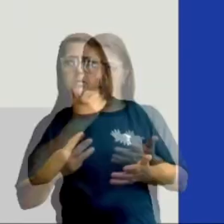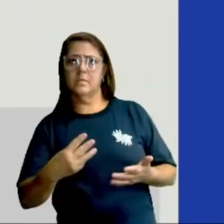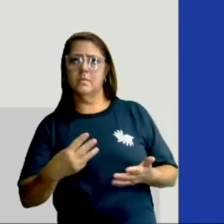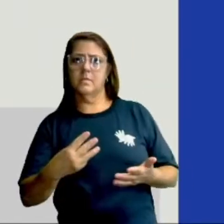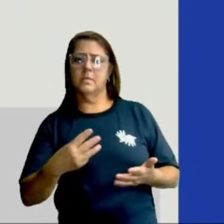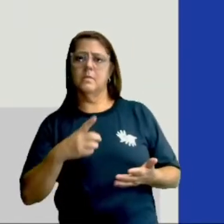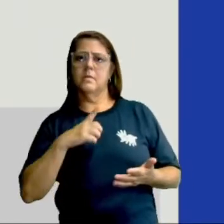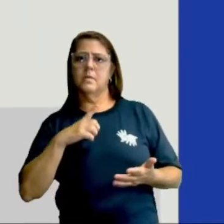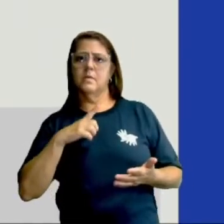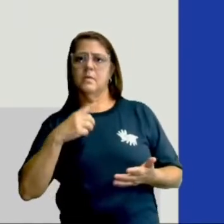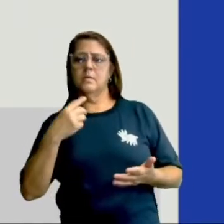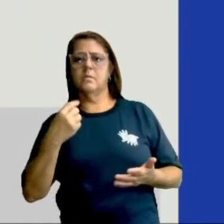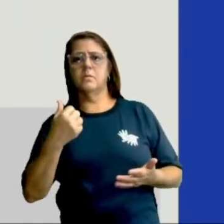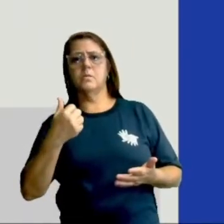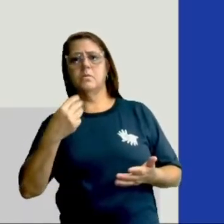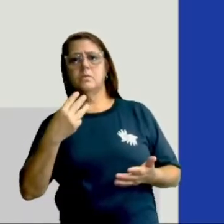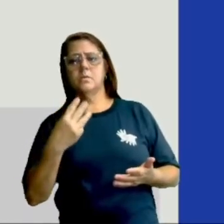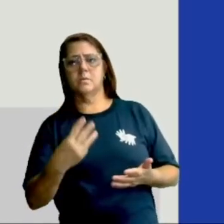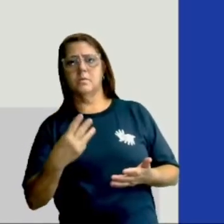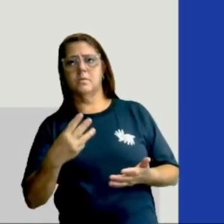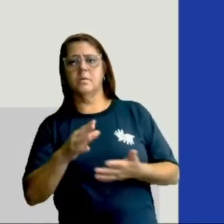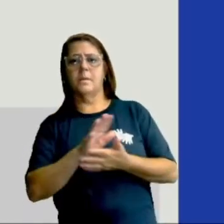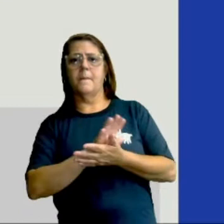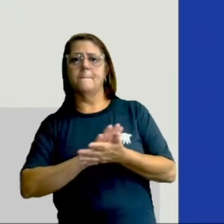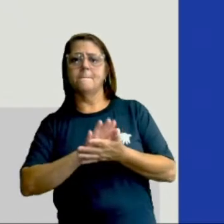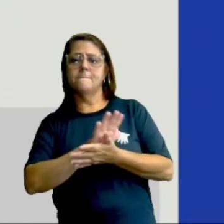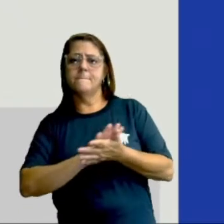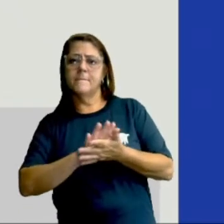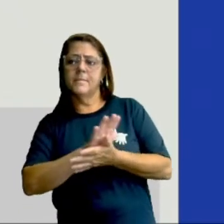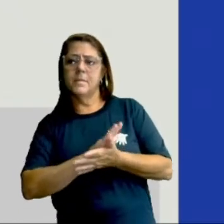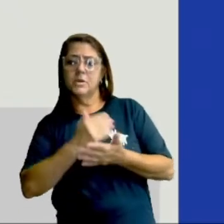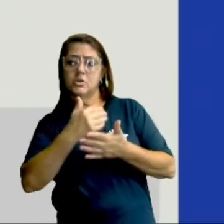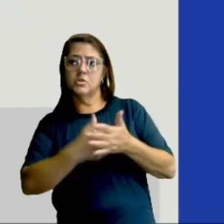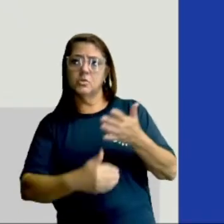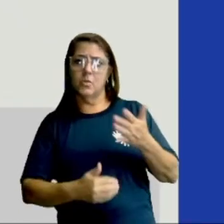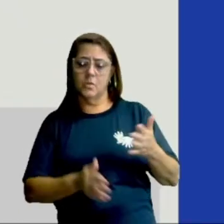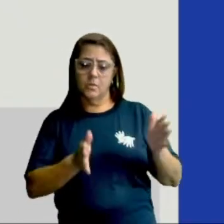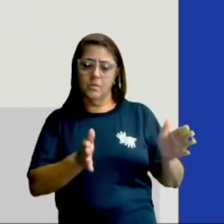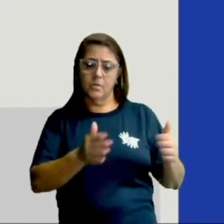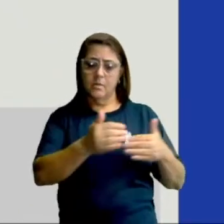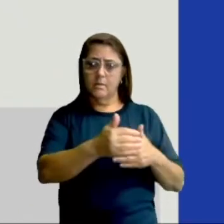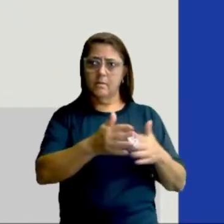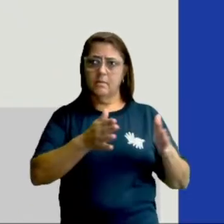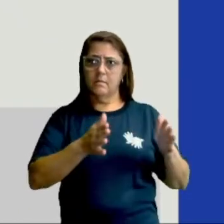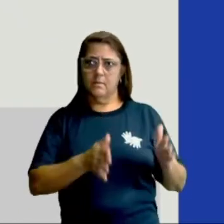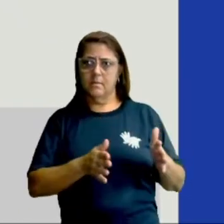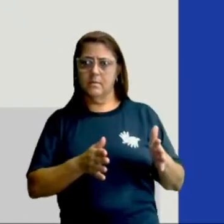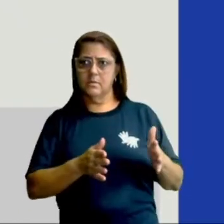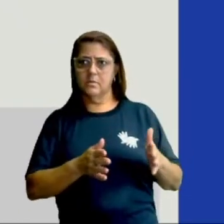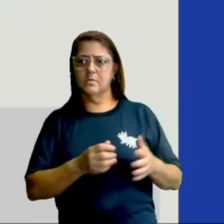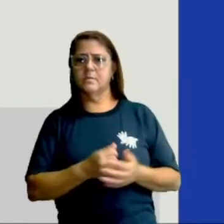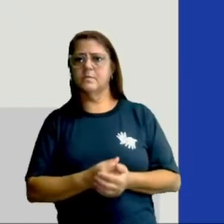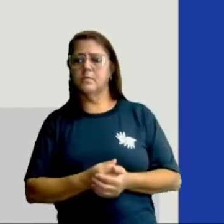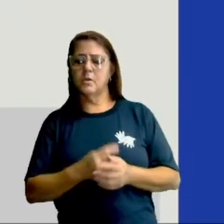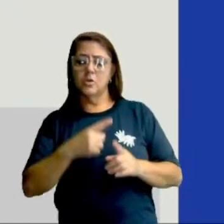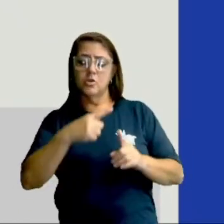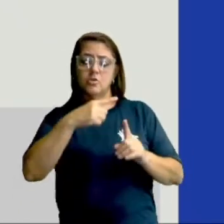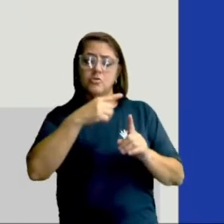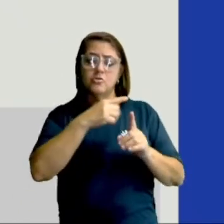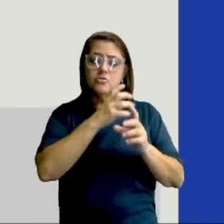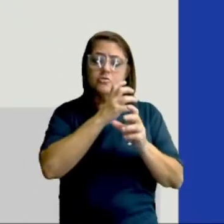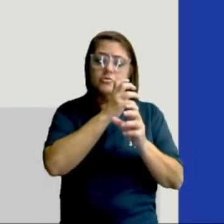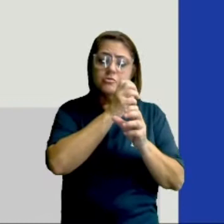comeu e tem os 13 brigadeiros que sobraram na caixa. Com isso, ó, a gente